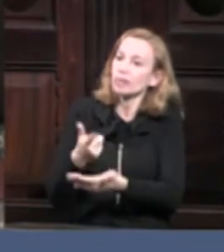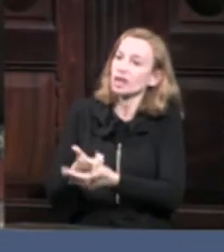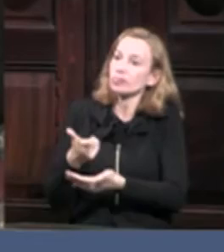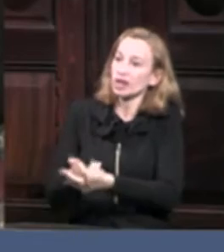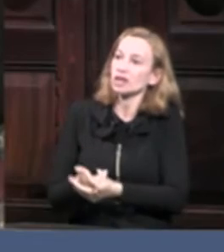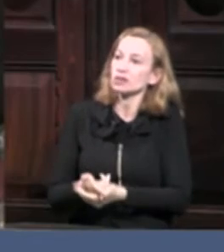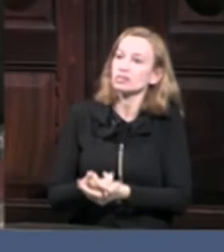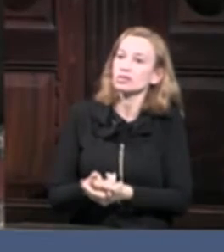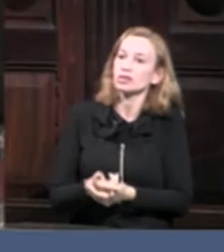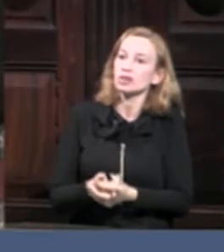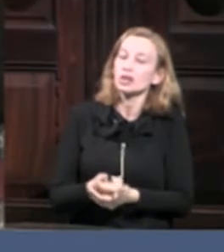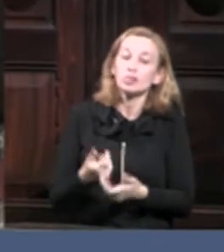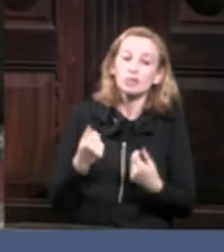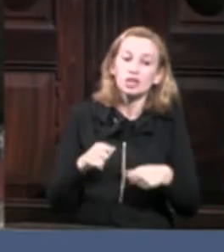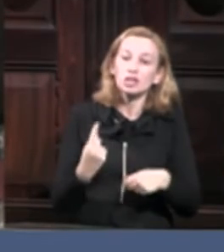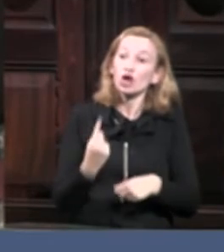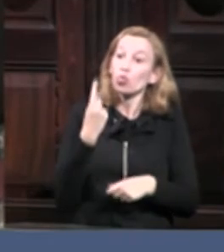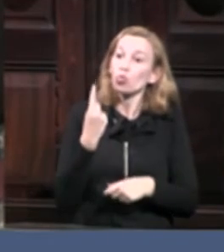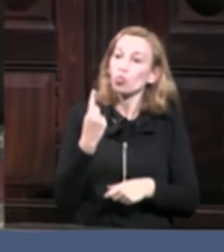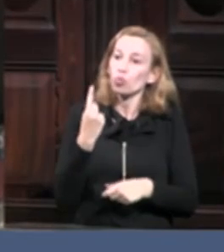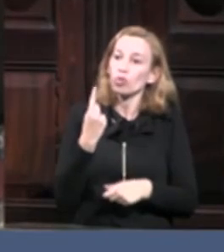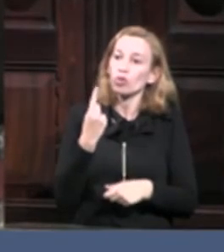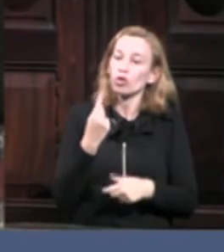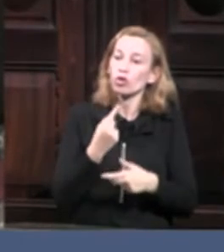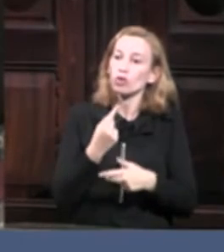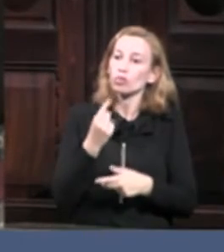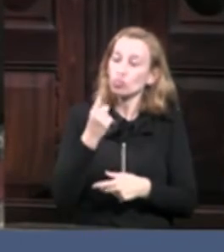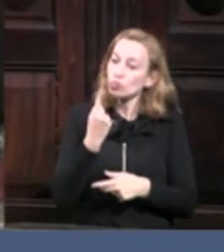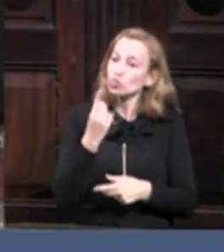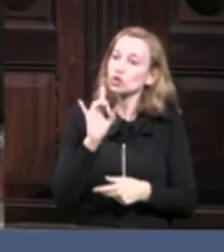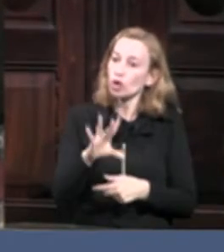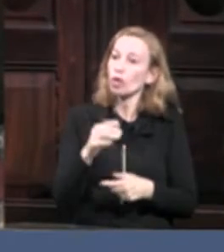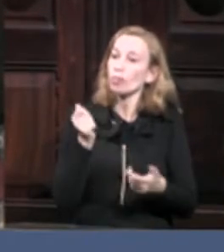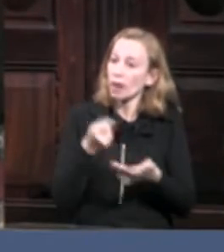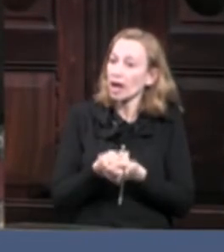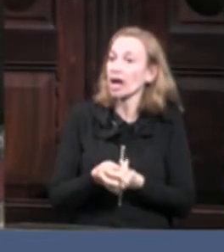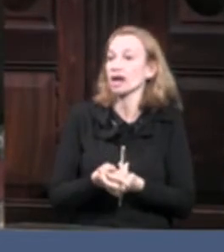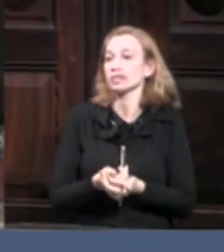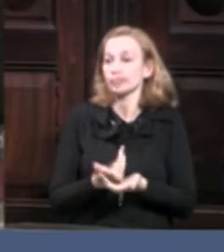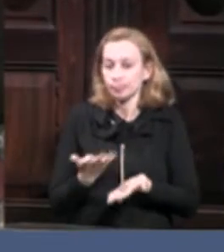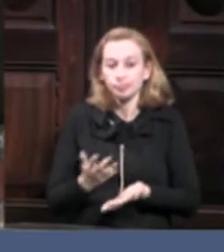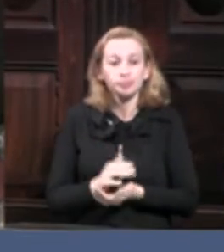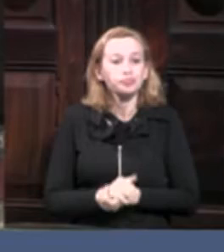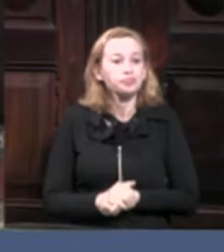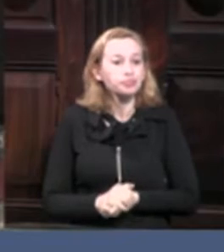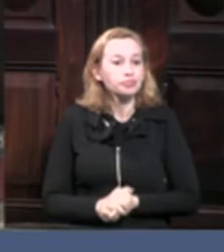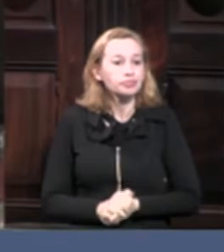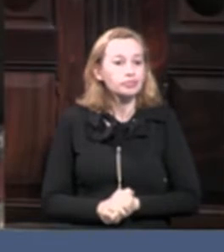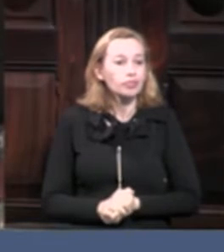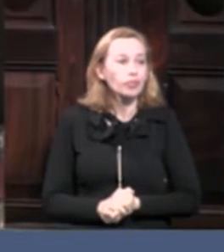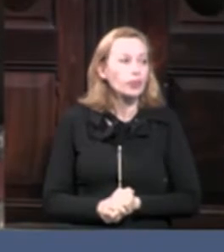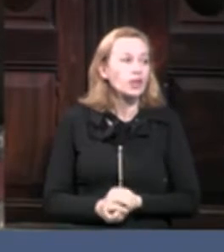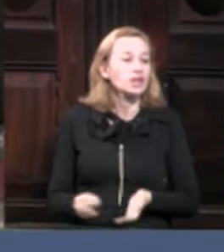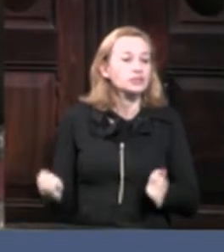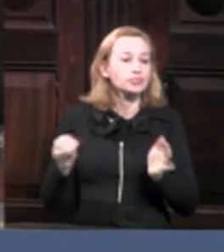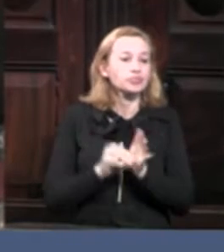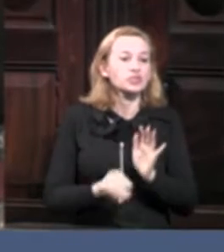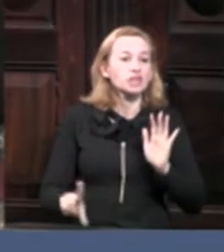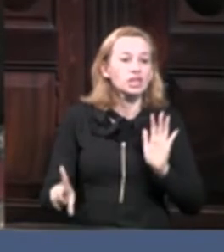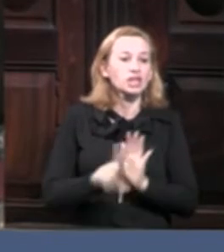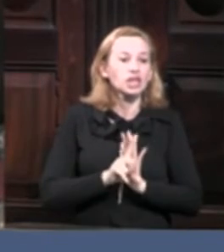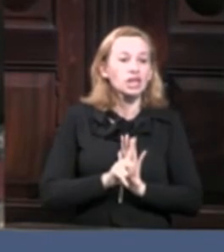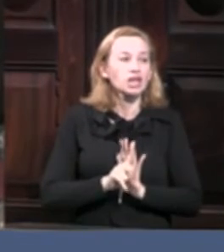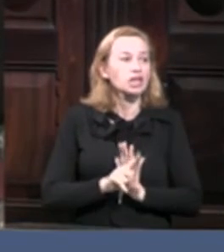essas questões nós temos que nos juntar para suspender o edital de licitação, tendo como argumento a lei de iniciativa de